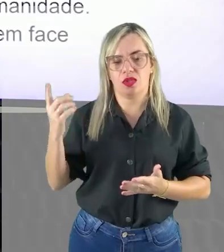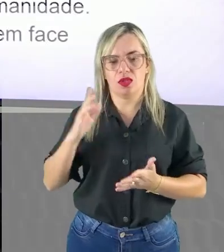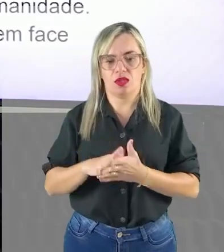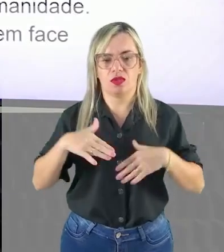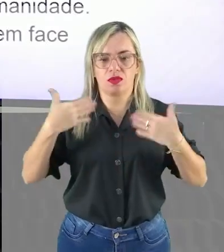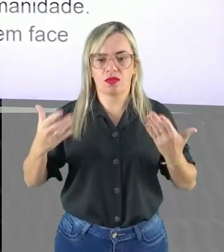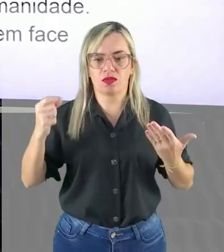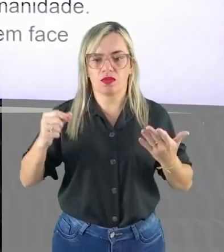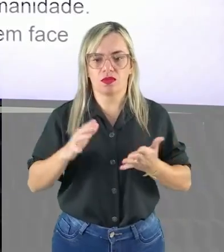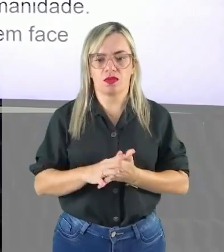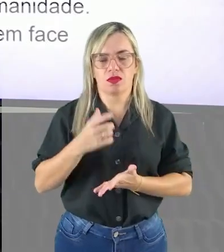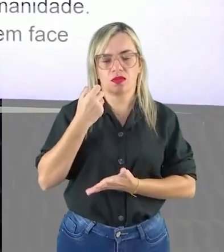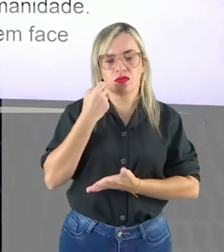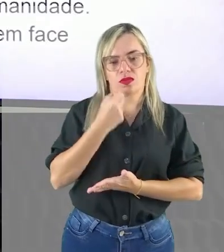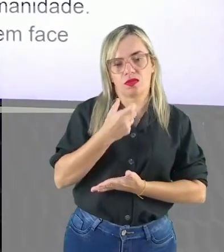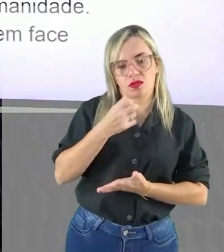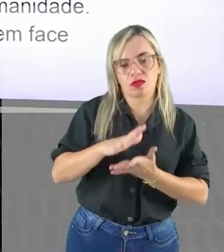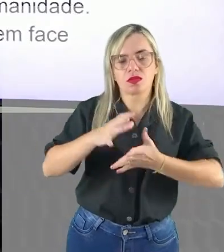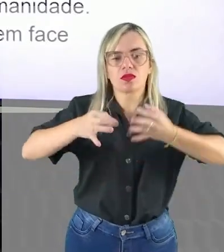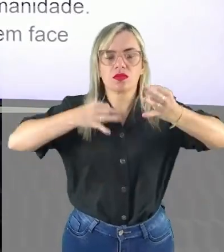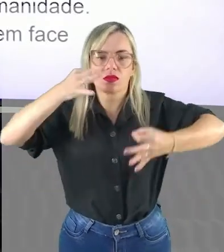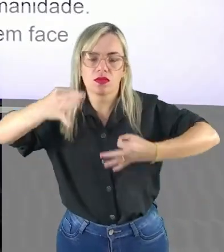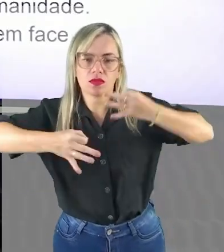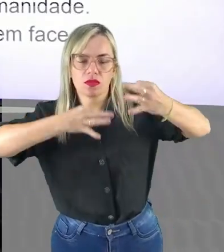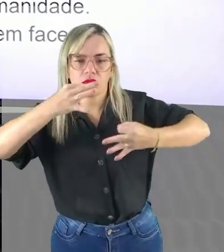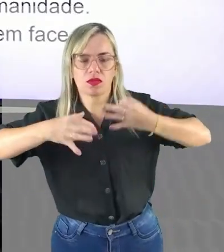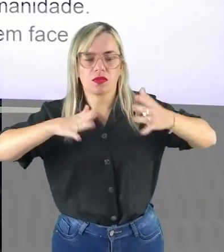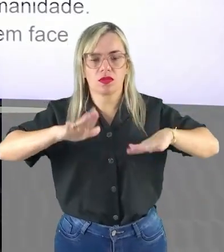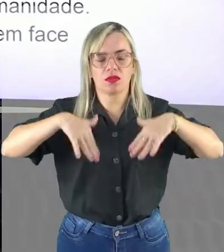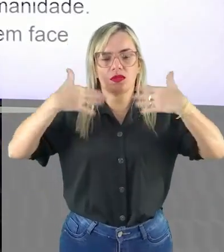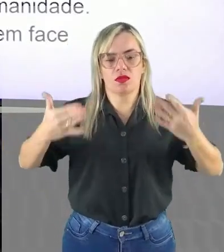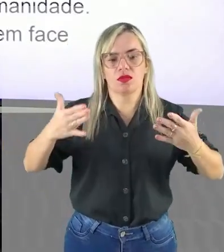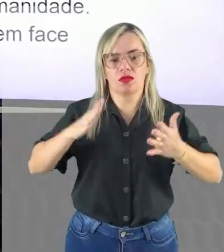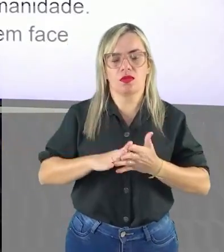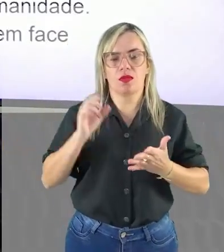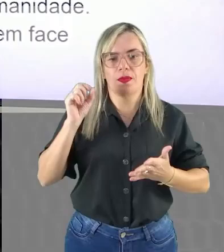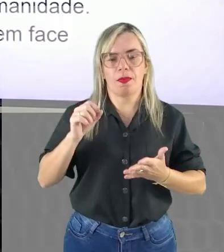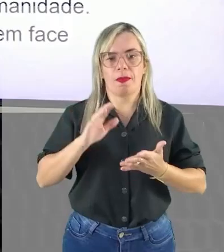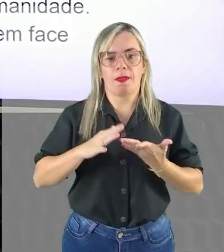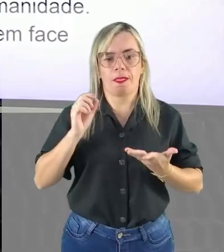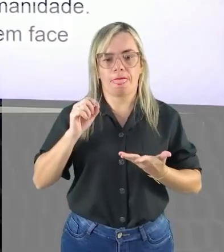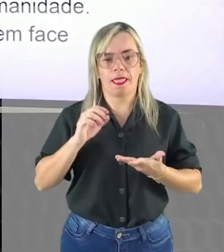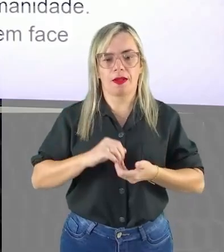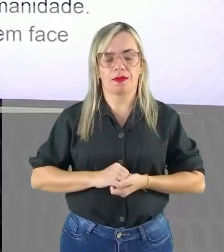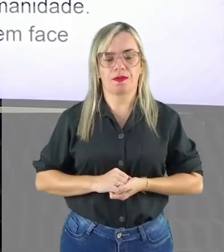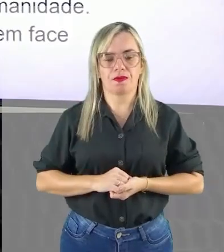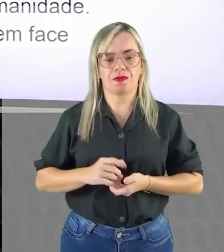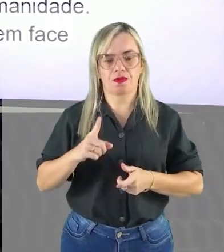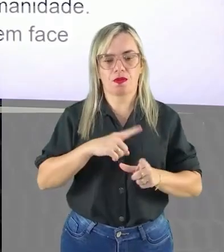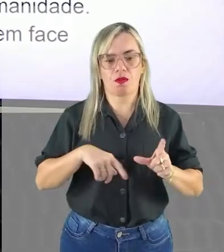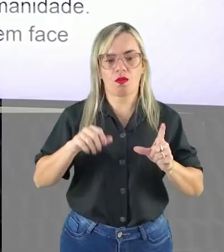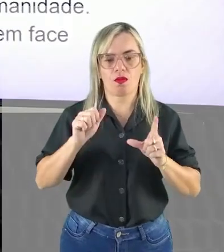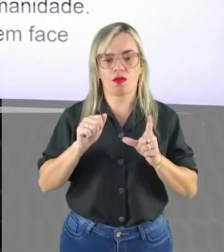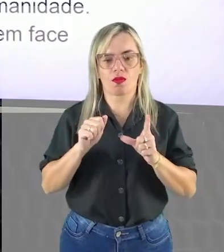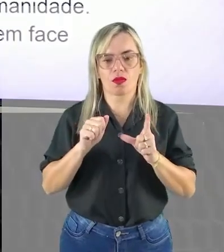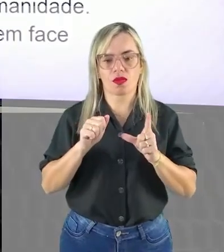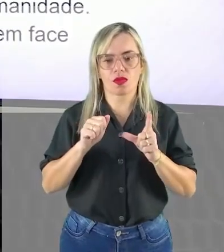reside na crítica diante do, ou seja, onde está ali a crítica e o humor. Ele diz, a